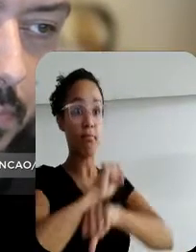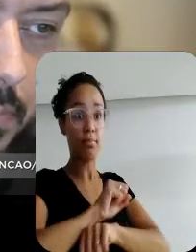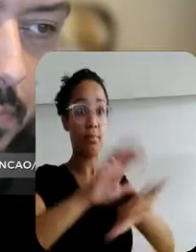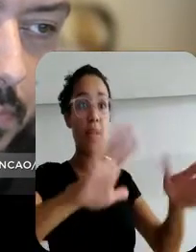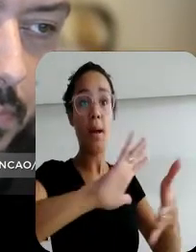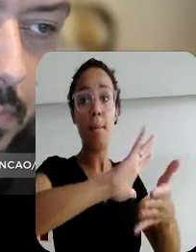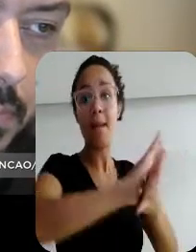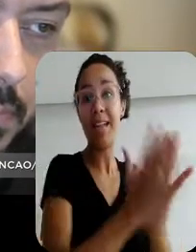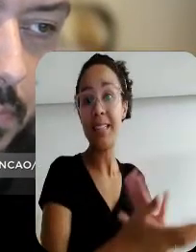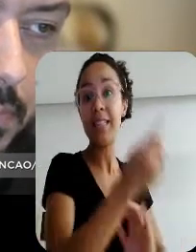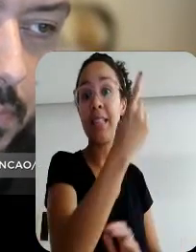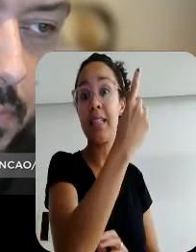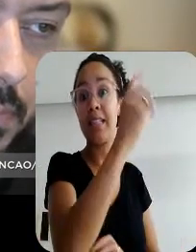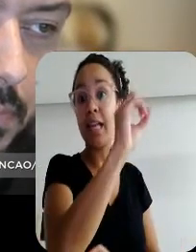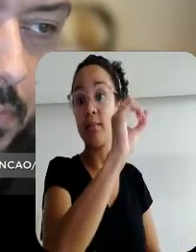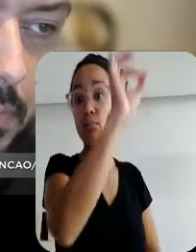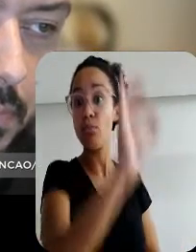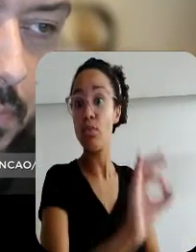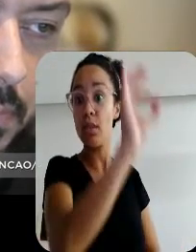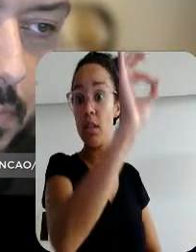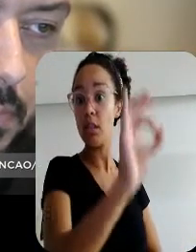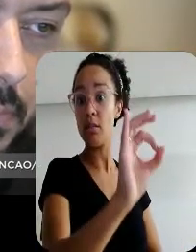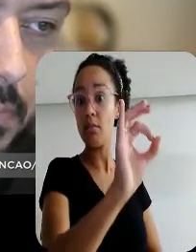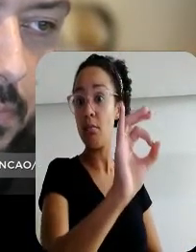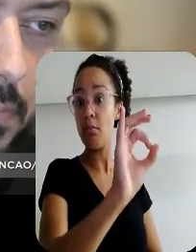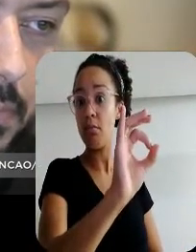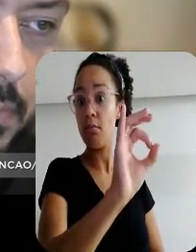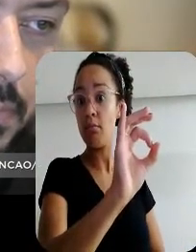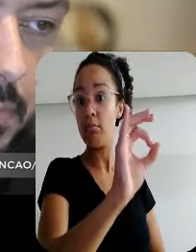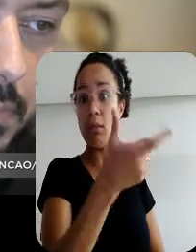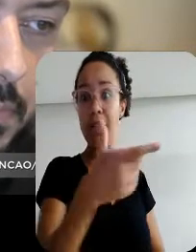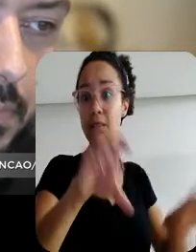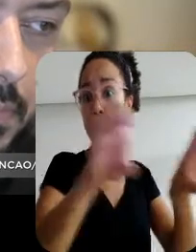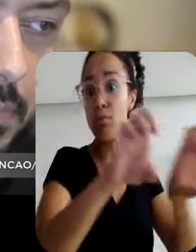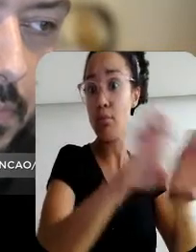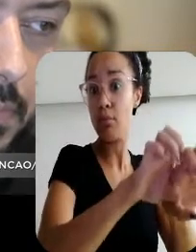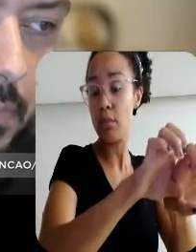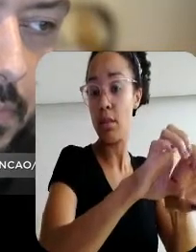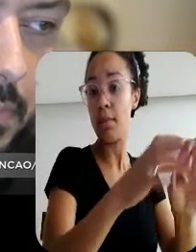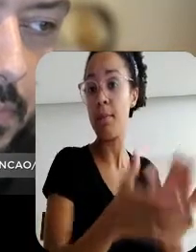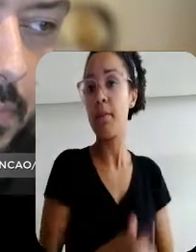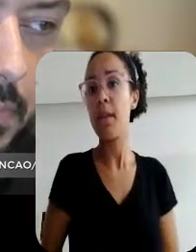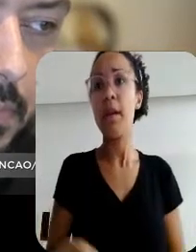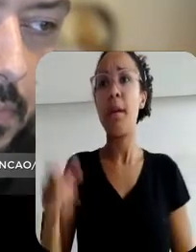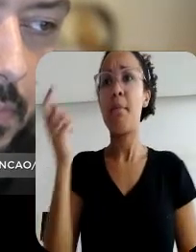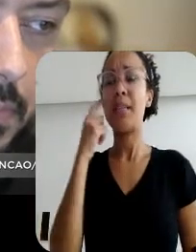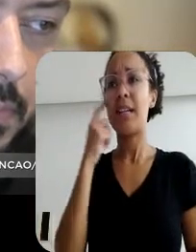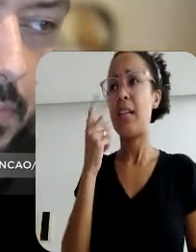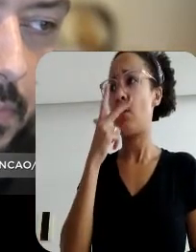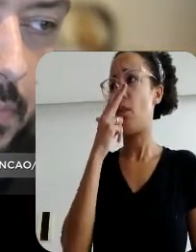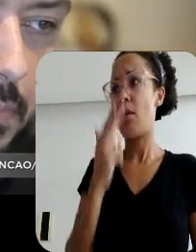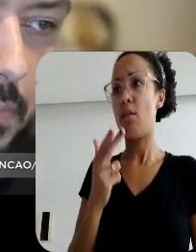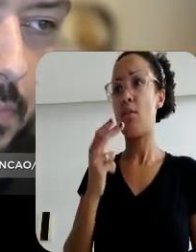apocalipse absurdo pra acabar a infraestrutura. Você só precisa lotar todos os hospitais. É como no Pandemic, você só precisa infectar antes de descobrirem a vacina.